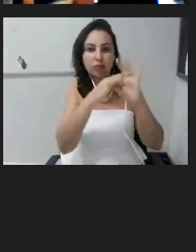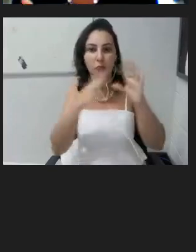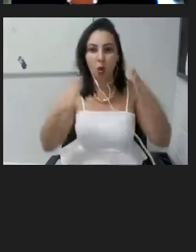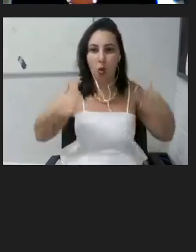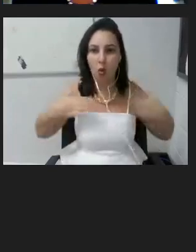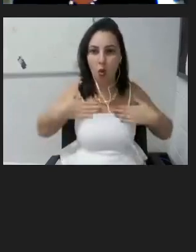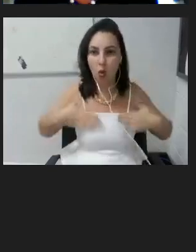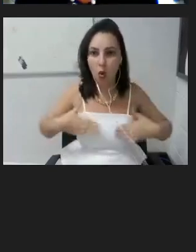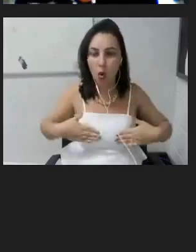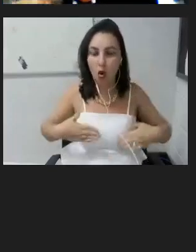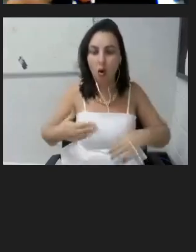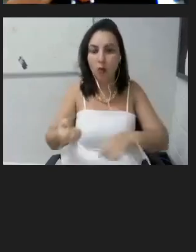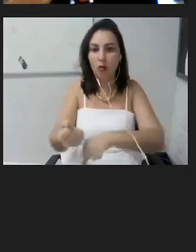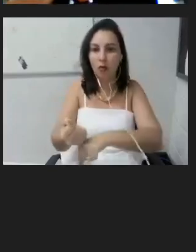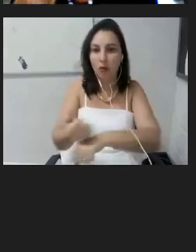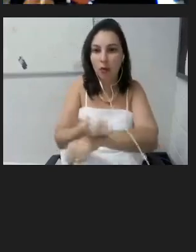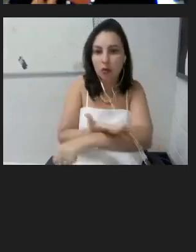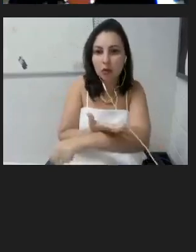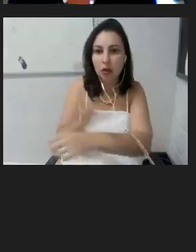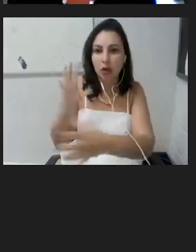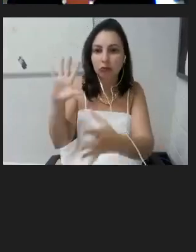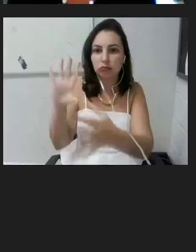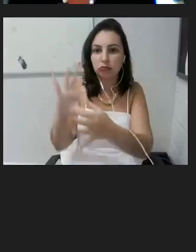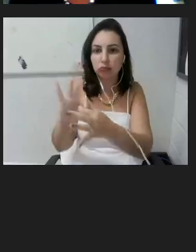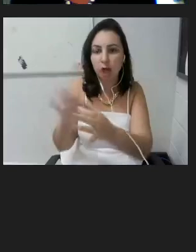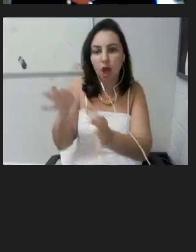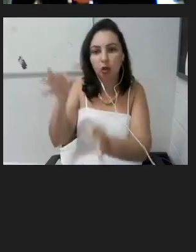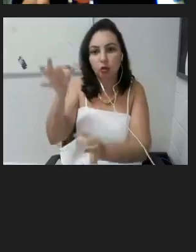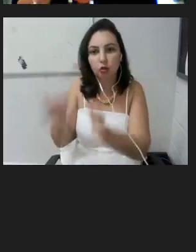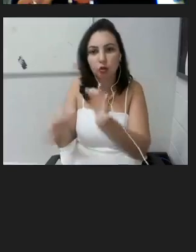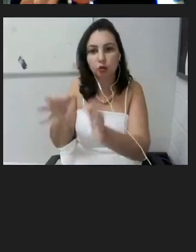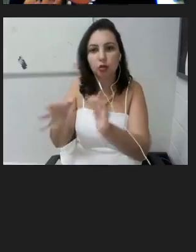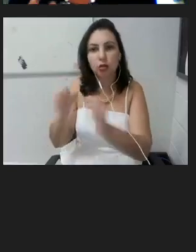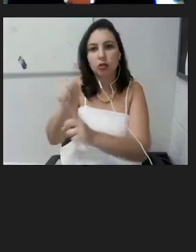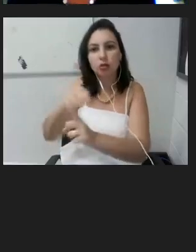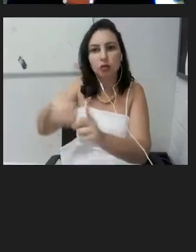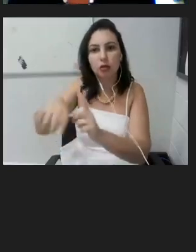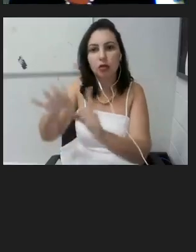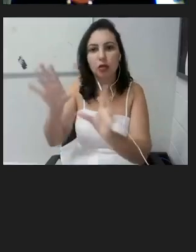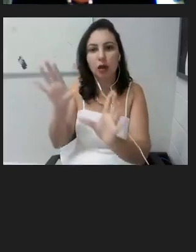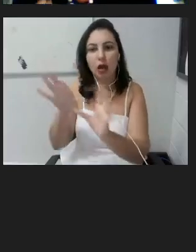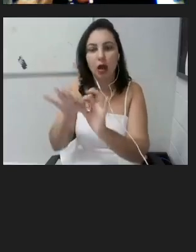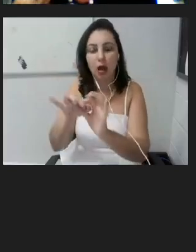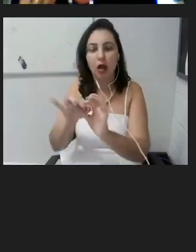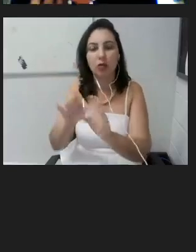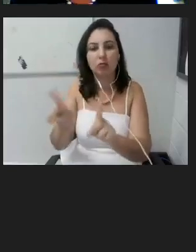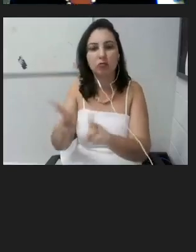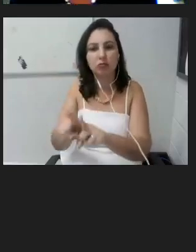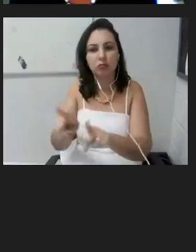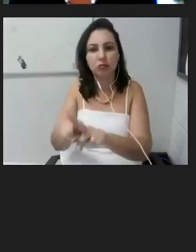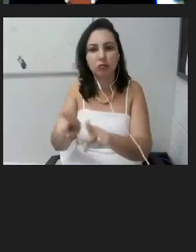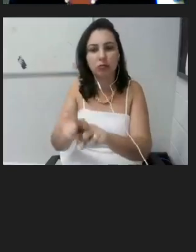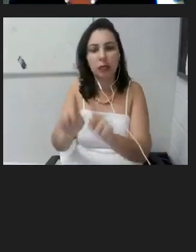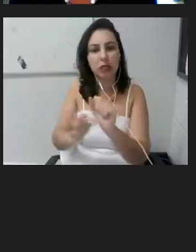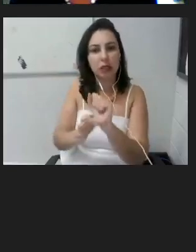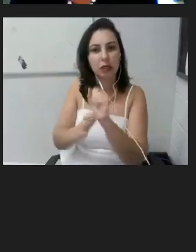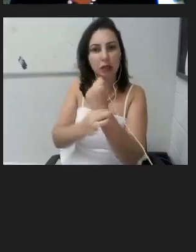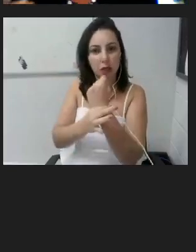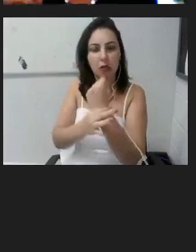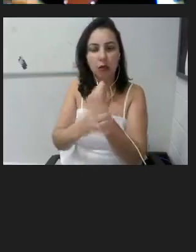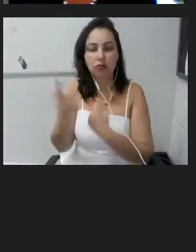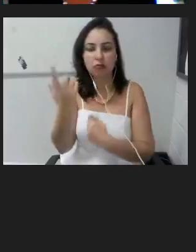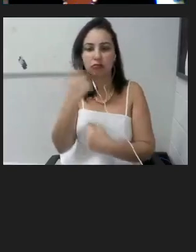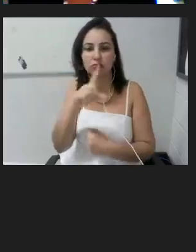questões emocionais, à justiça social, à autonomia e segurança.